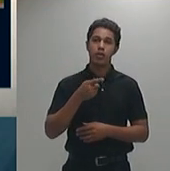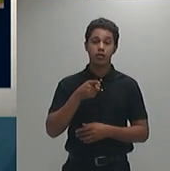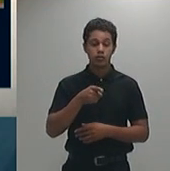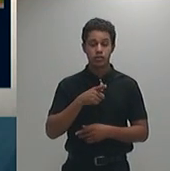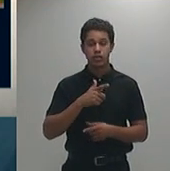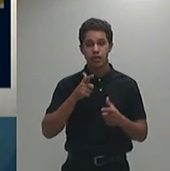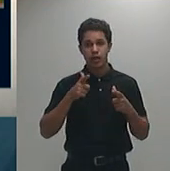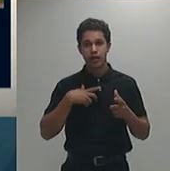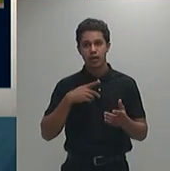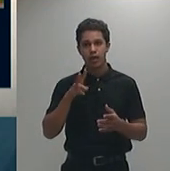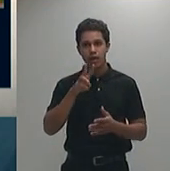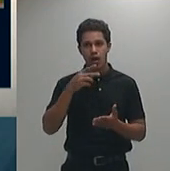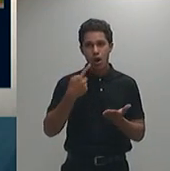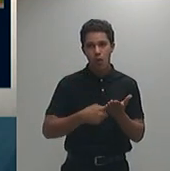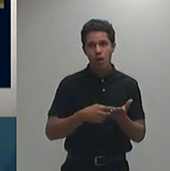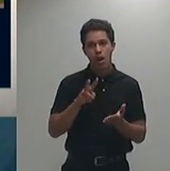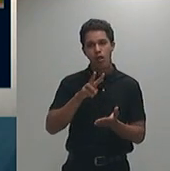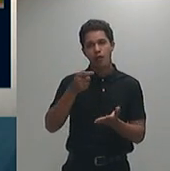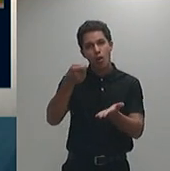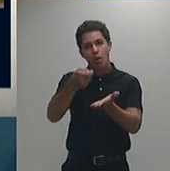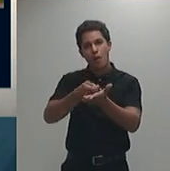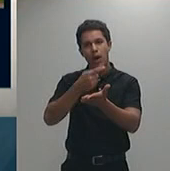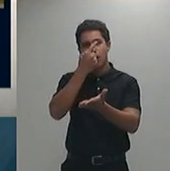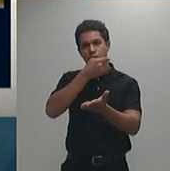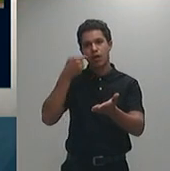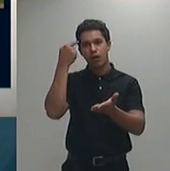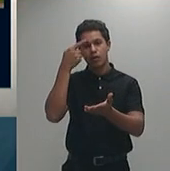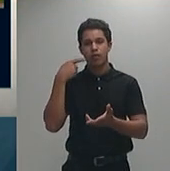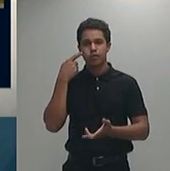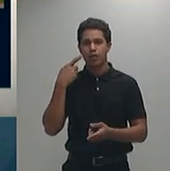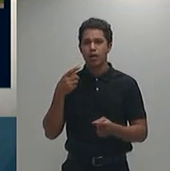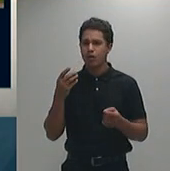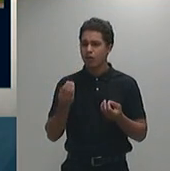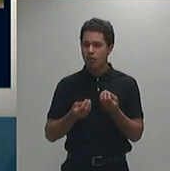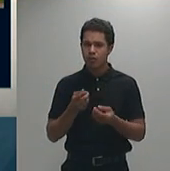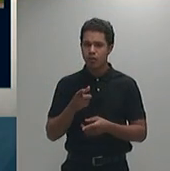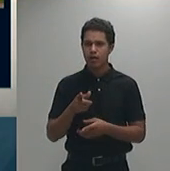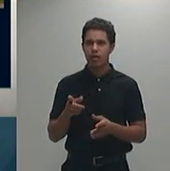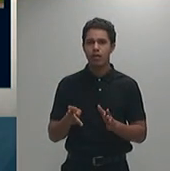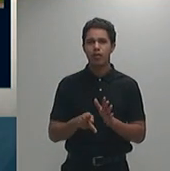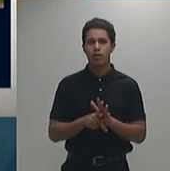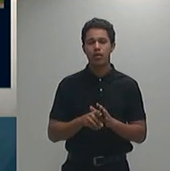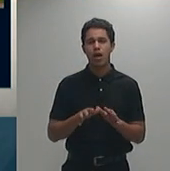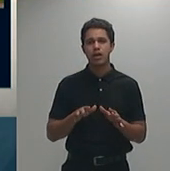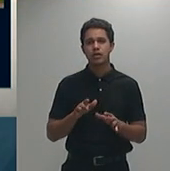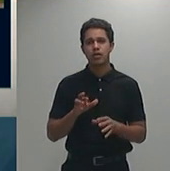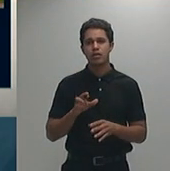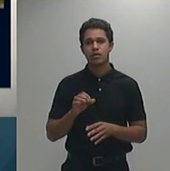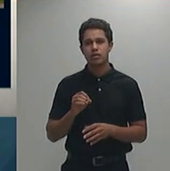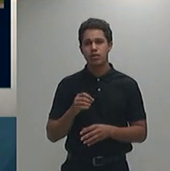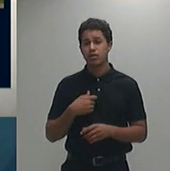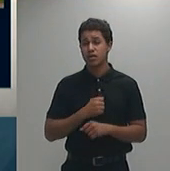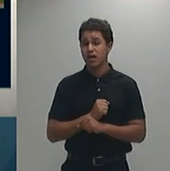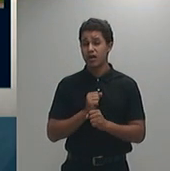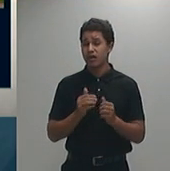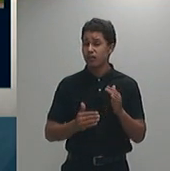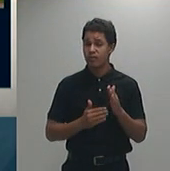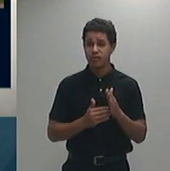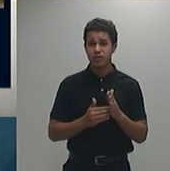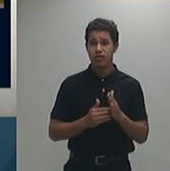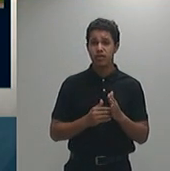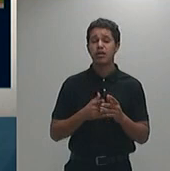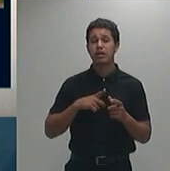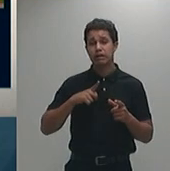como é a hipótese da presente ação rescisória na medida em que é imprescindível que